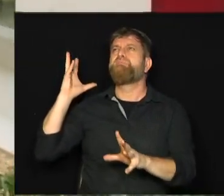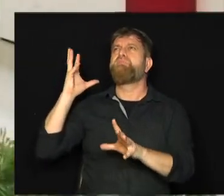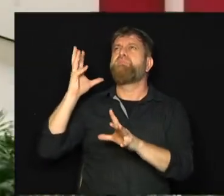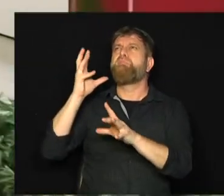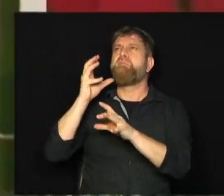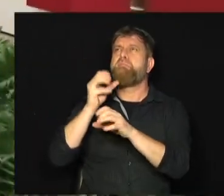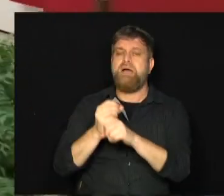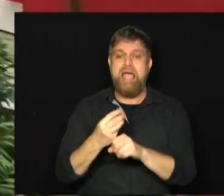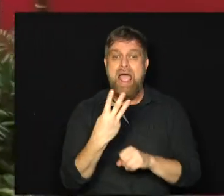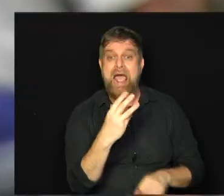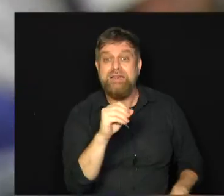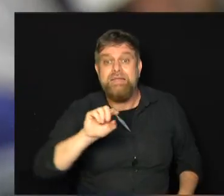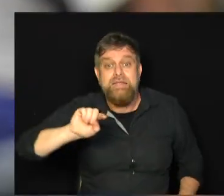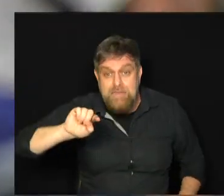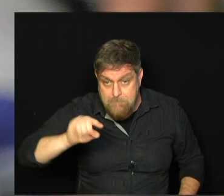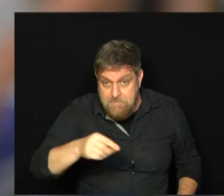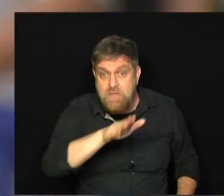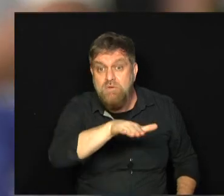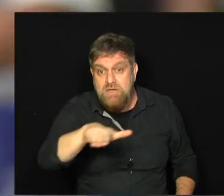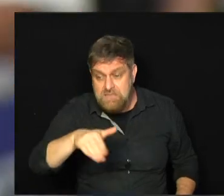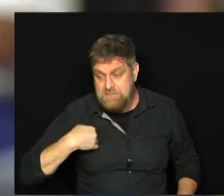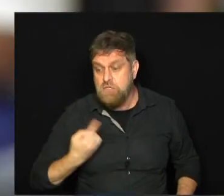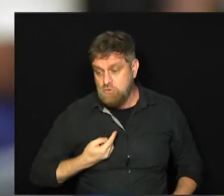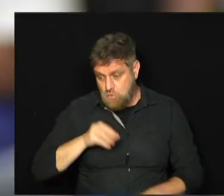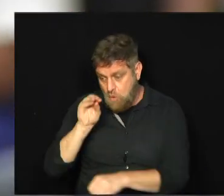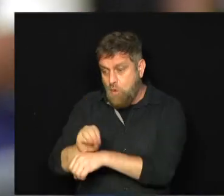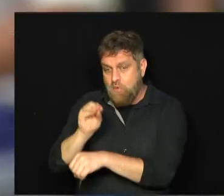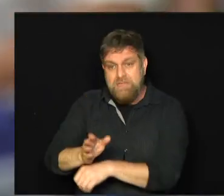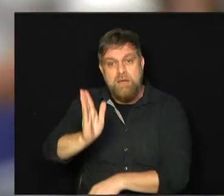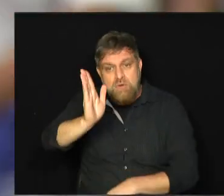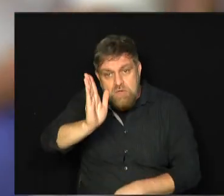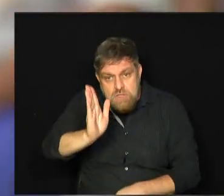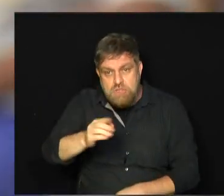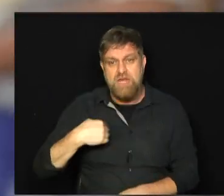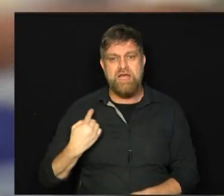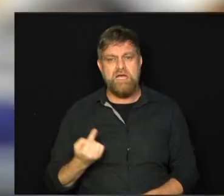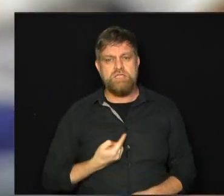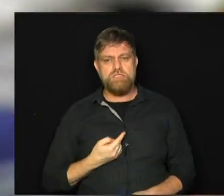quase 30 mil pacientes. Nós temos,